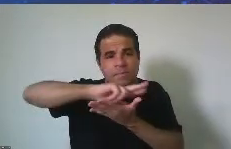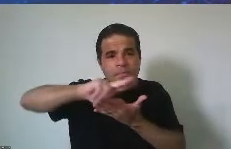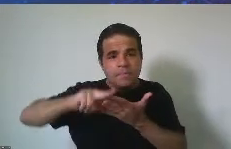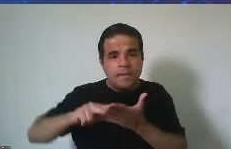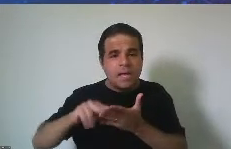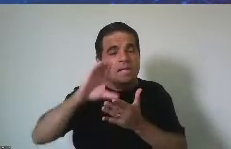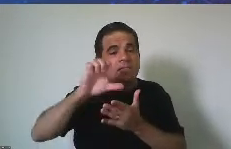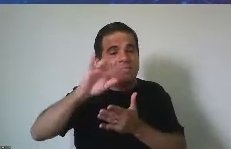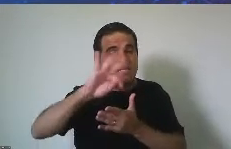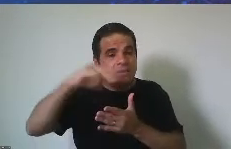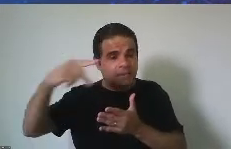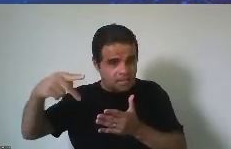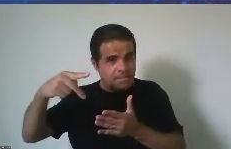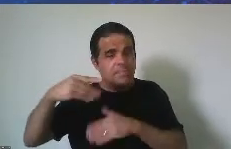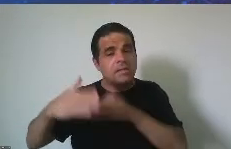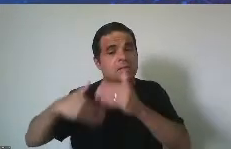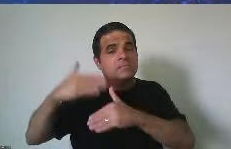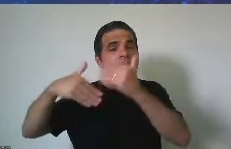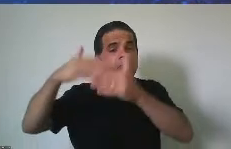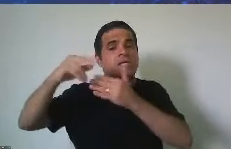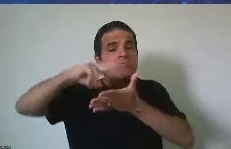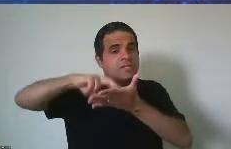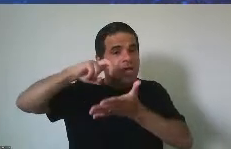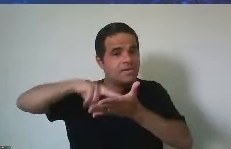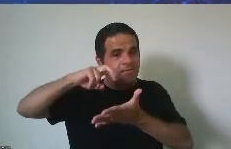Professor revisão tarifária